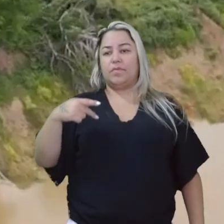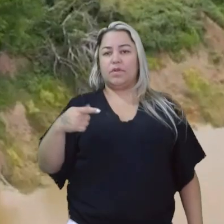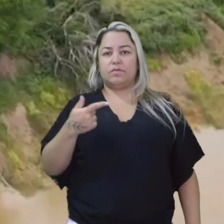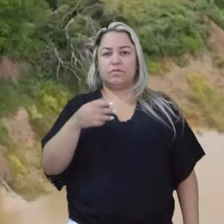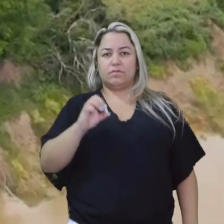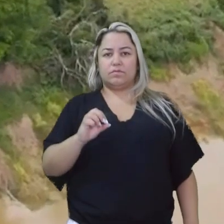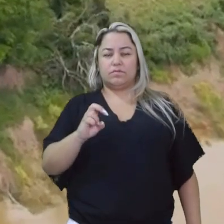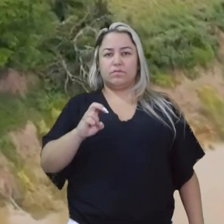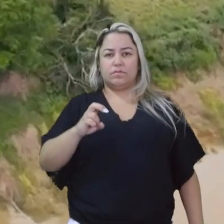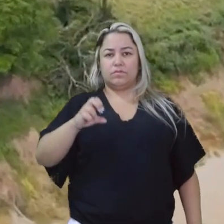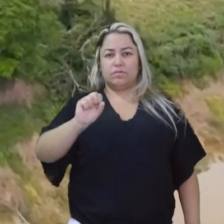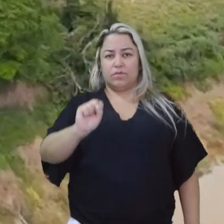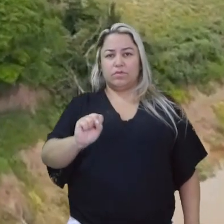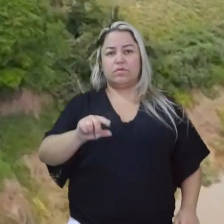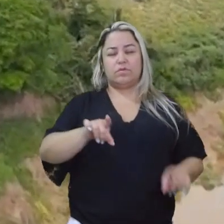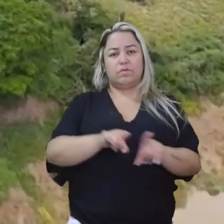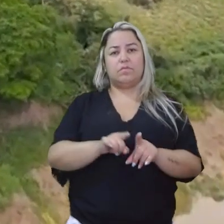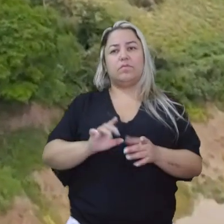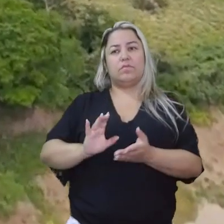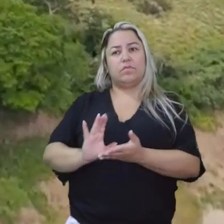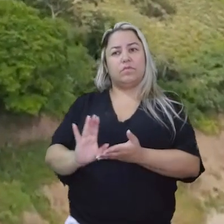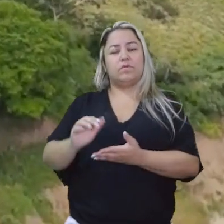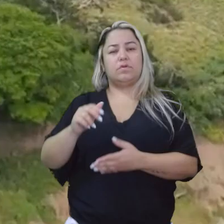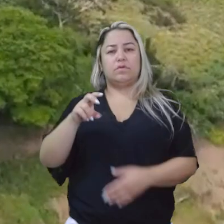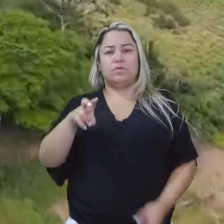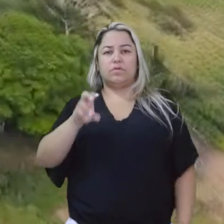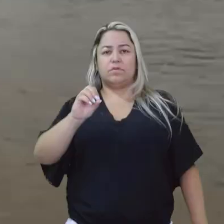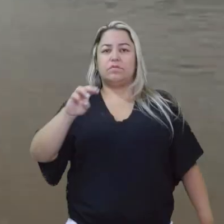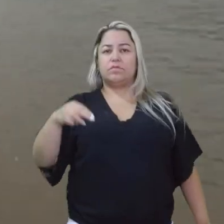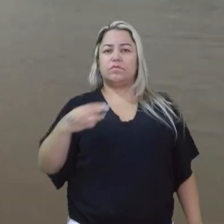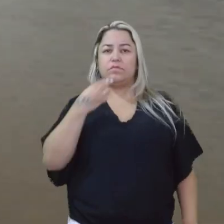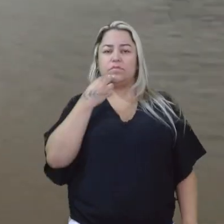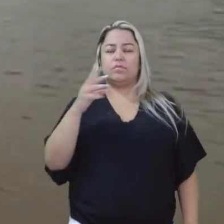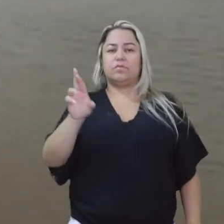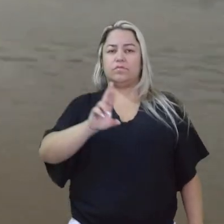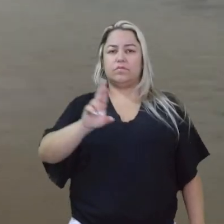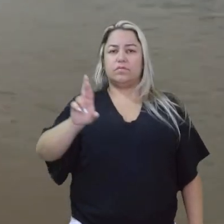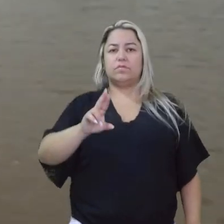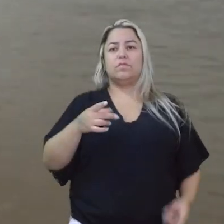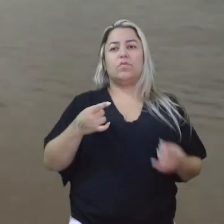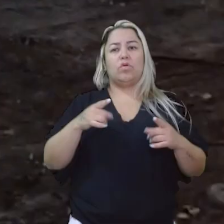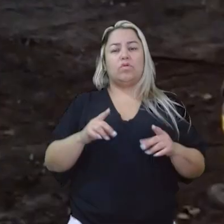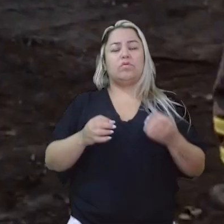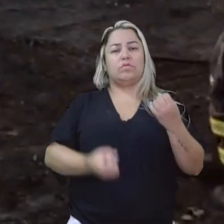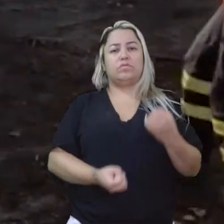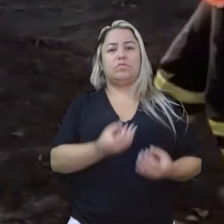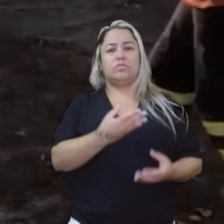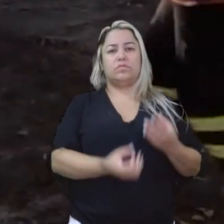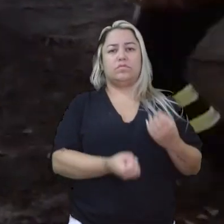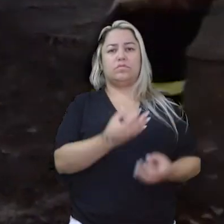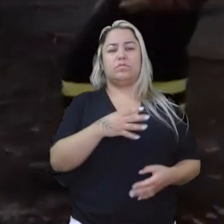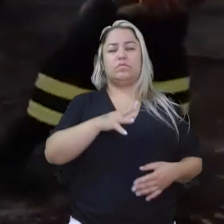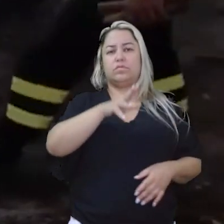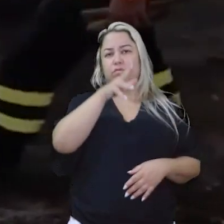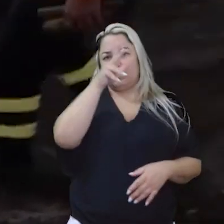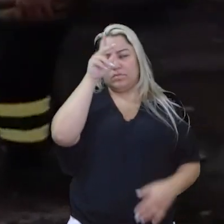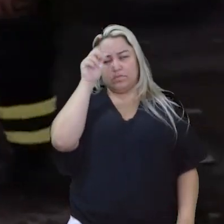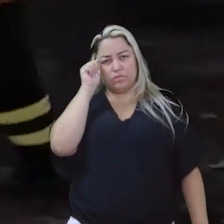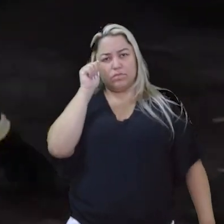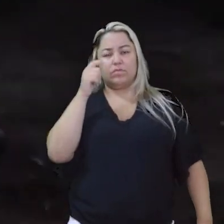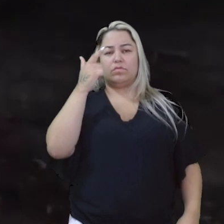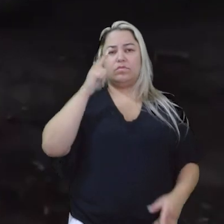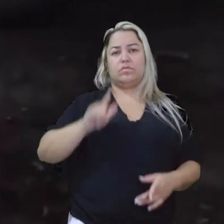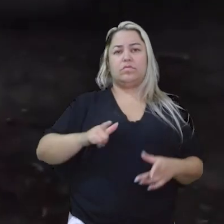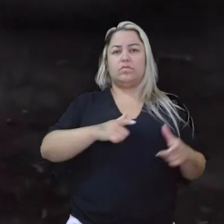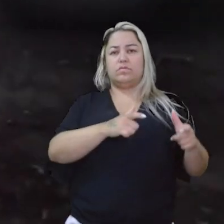MP 1258, destinaram mais de R$ 50 milhões para o combate a incêndios na Amazônia,